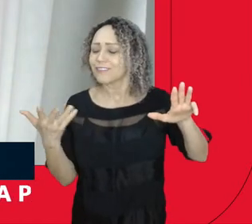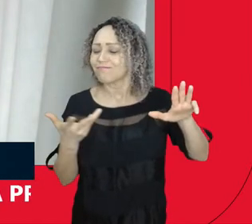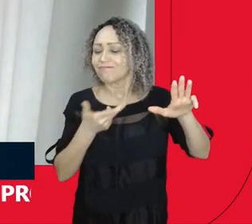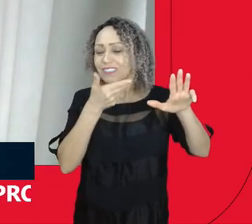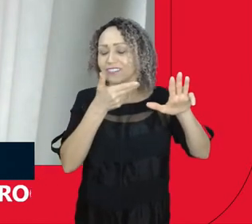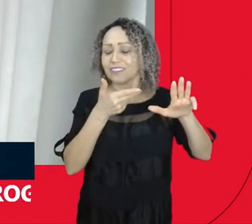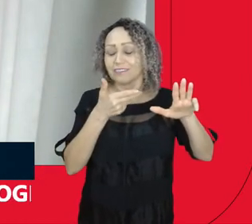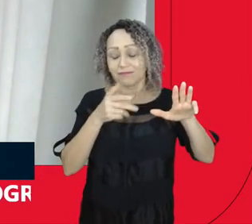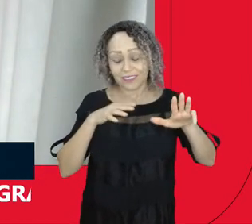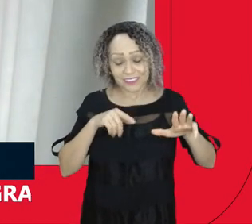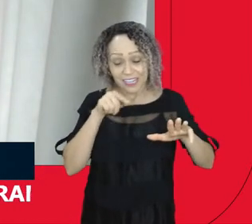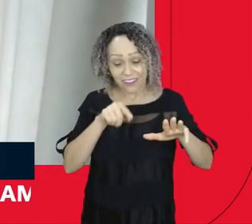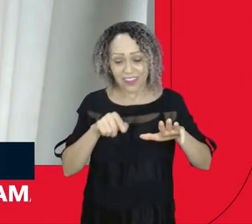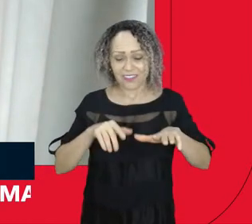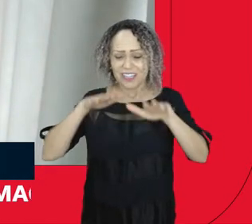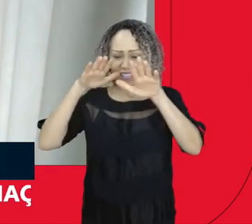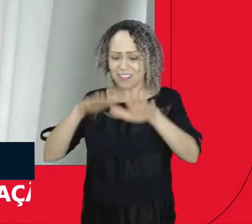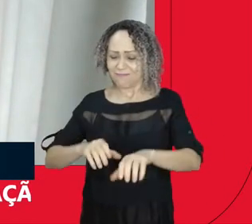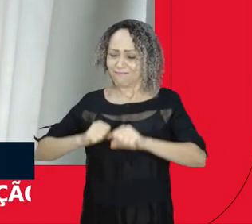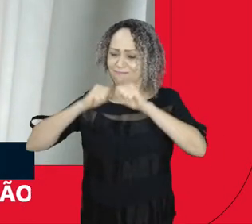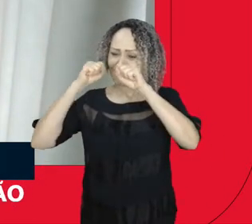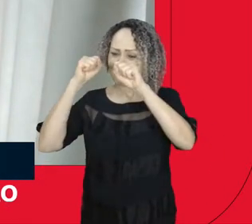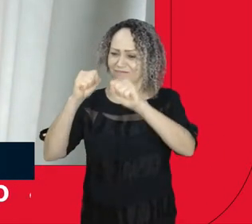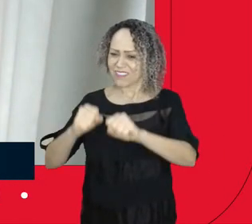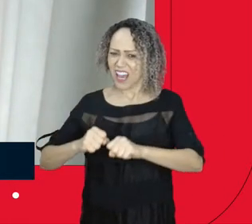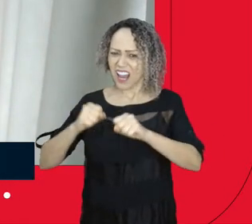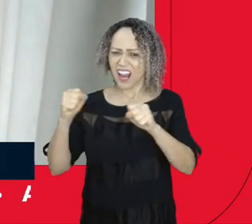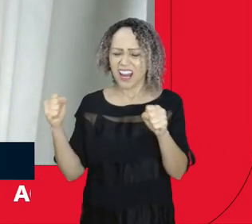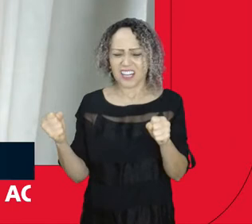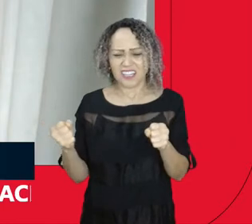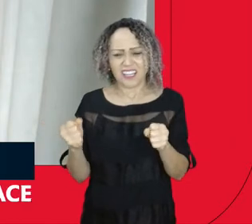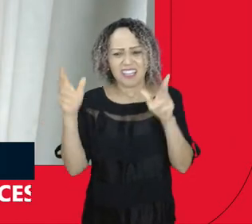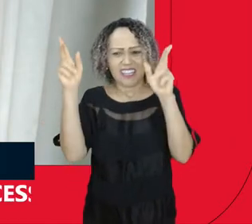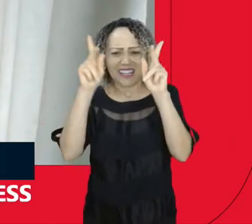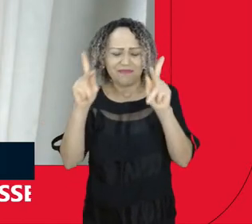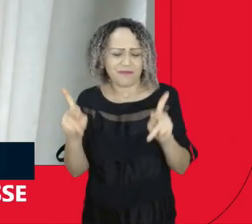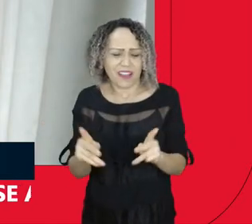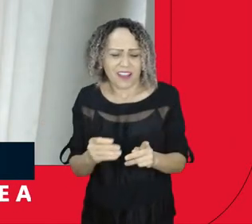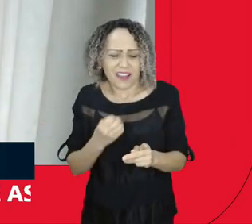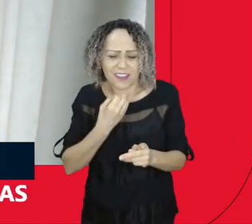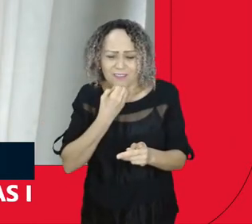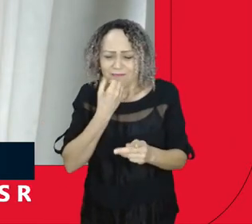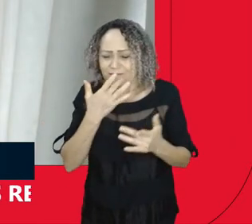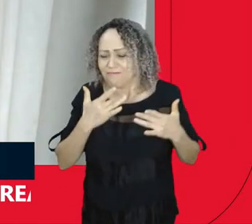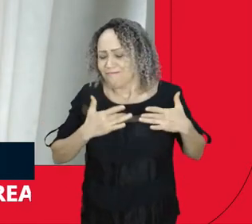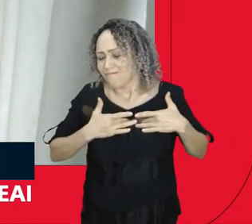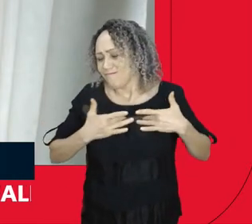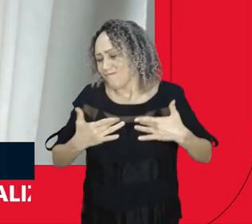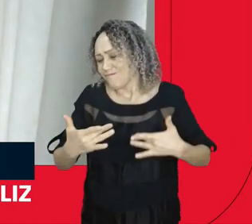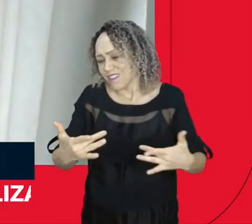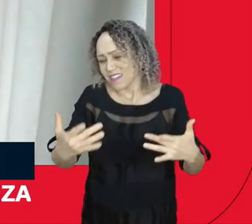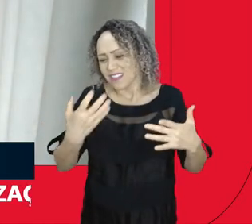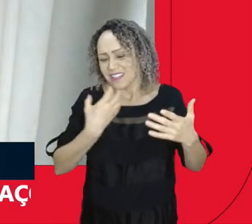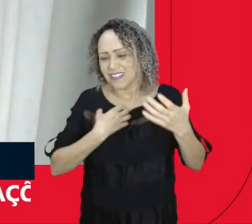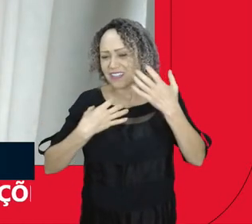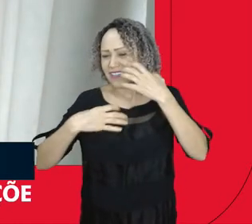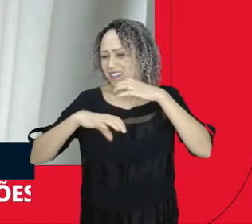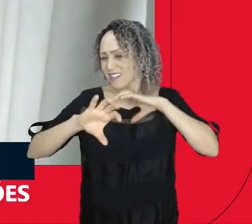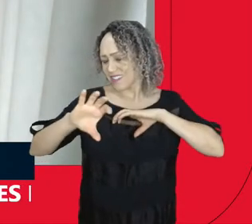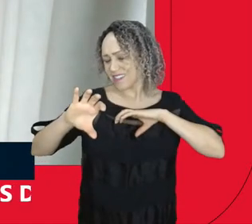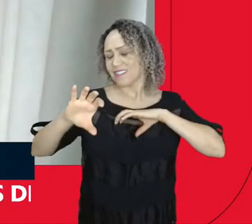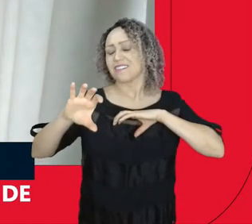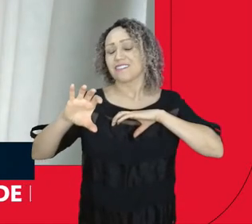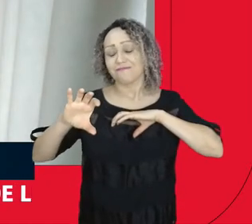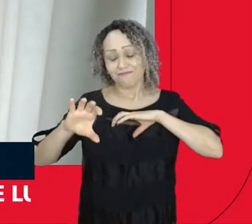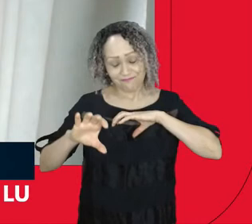violência, uma caminhada que vai certamente alavancar mais ainda a campanha de Lula aqui no nosso